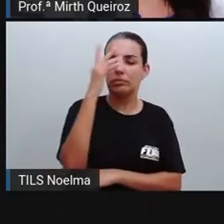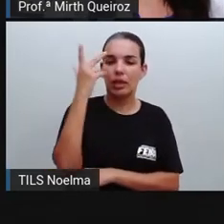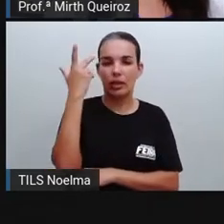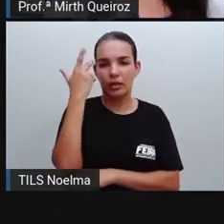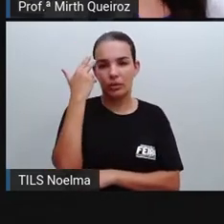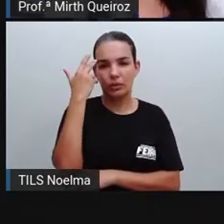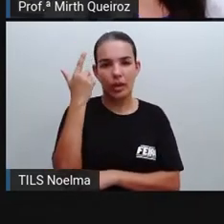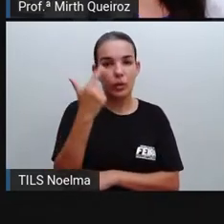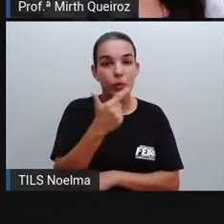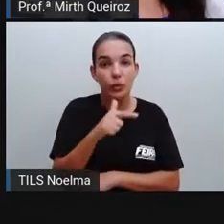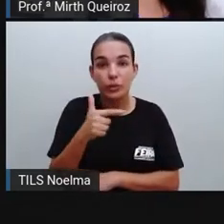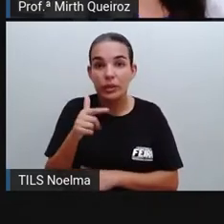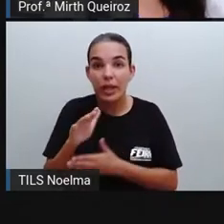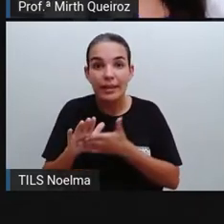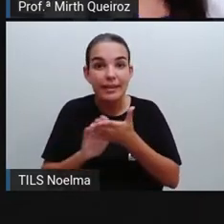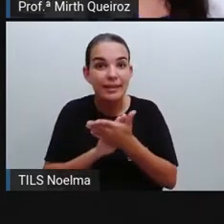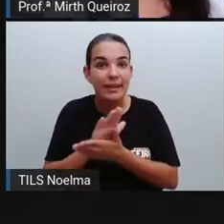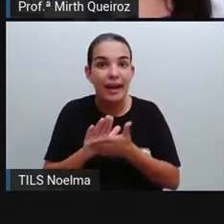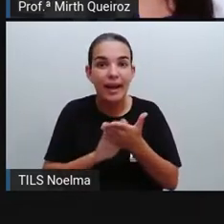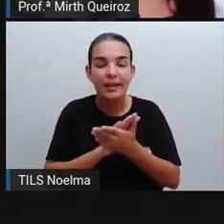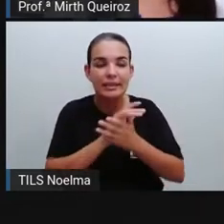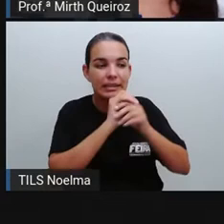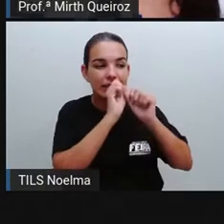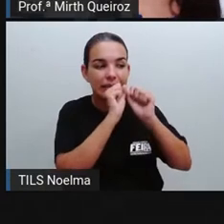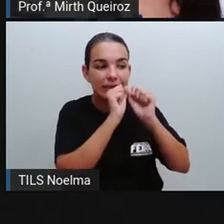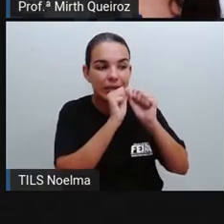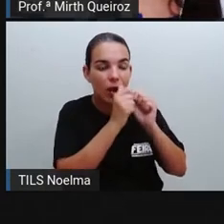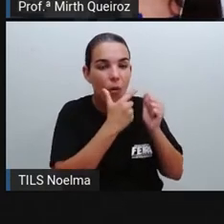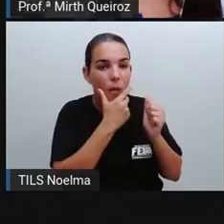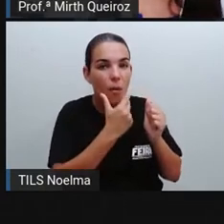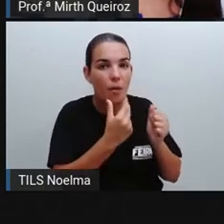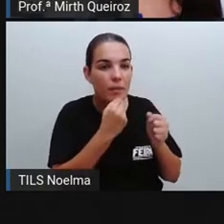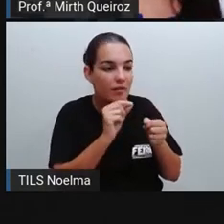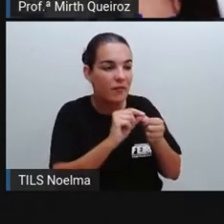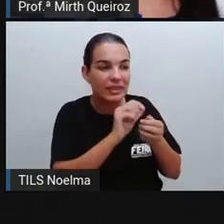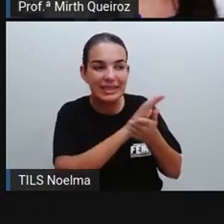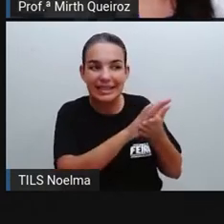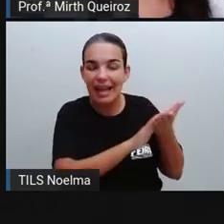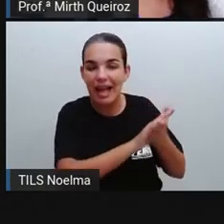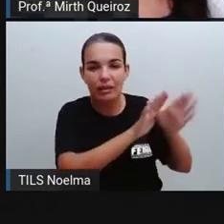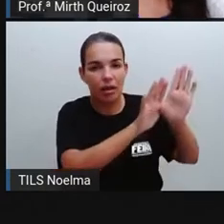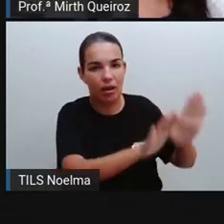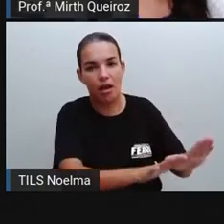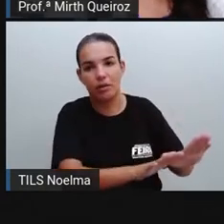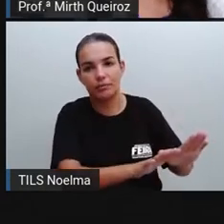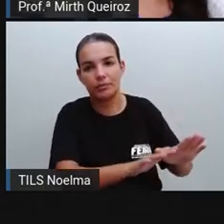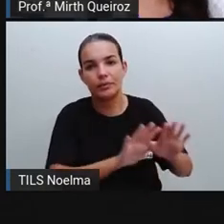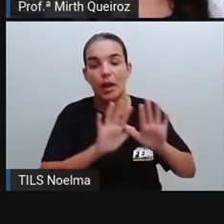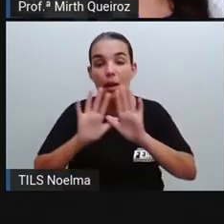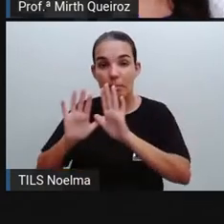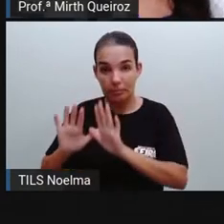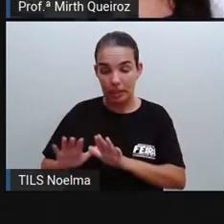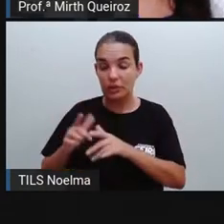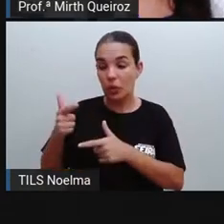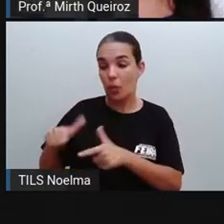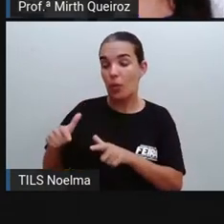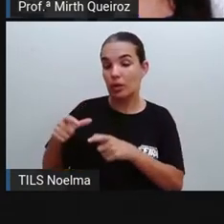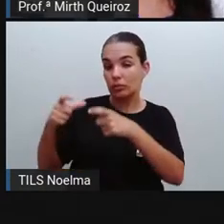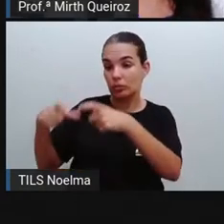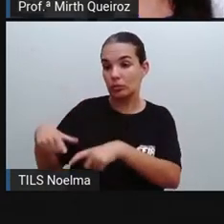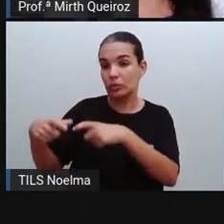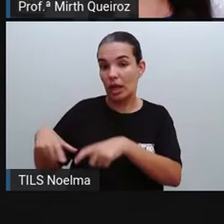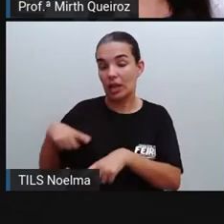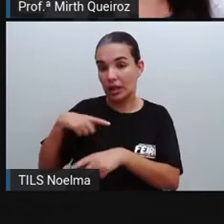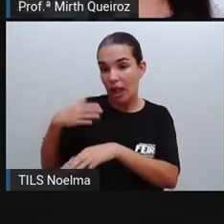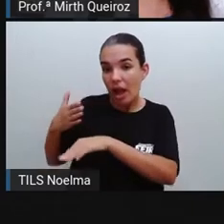sofreram qualquer tipo de ação do ser humano. Já as paisagens humanizadas são aquelas que vão sofrer aí a